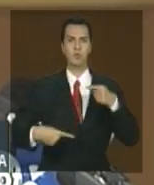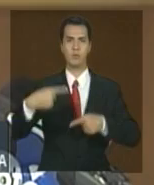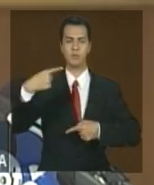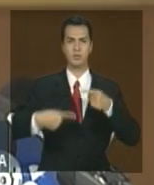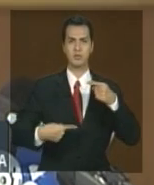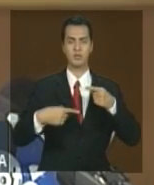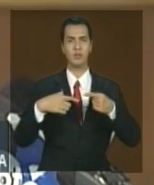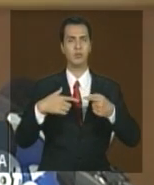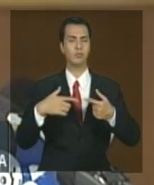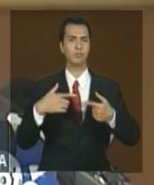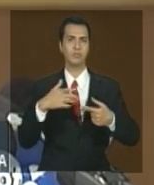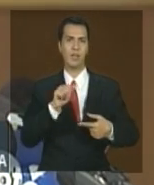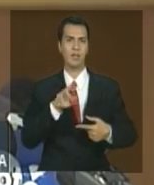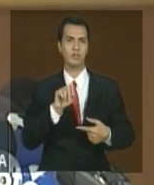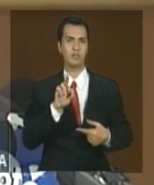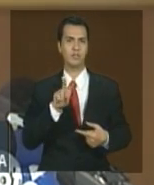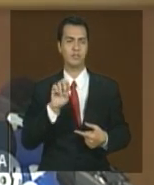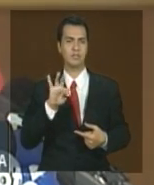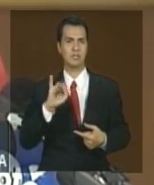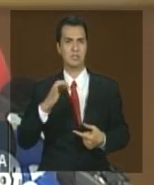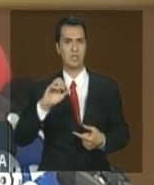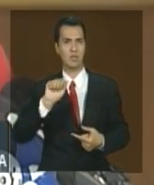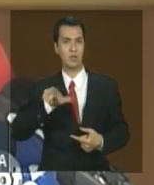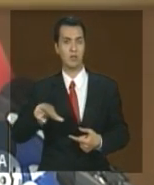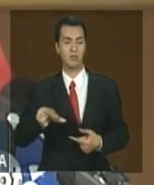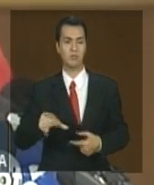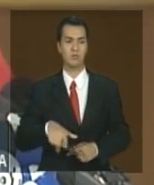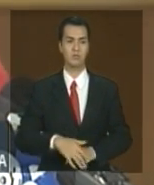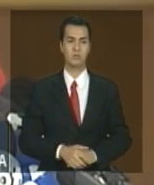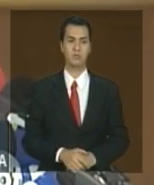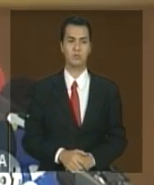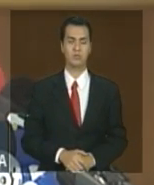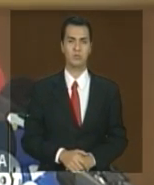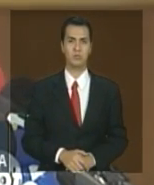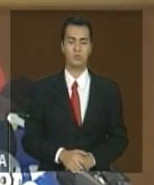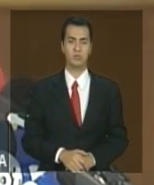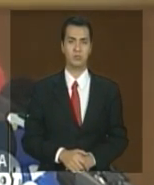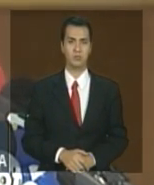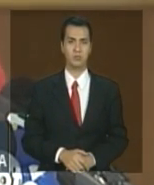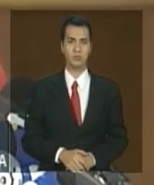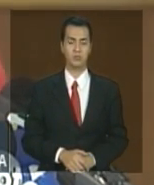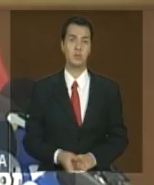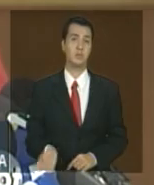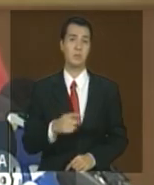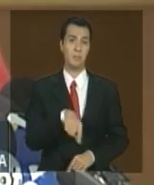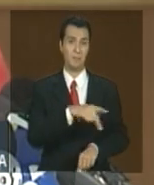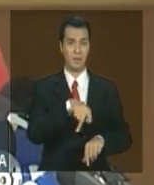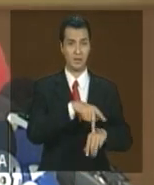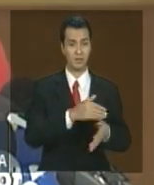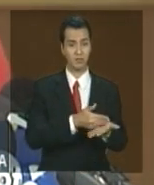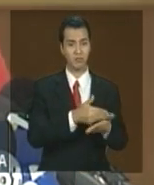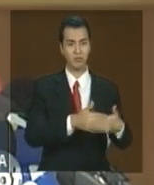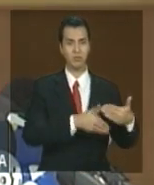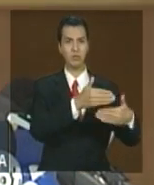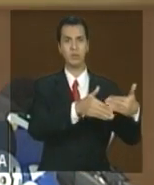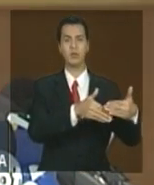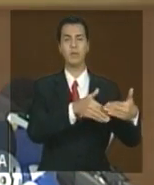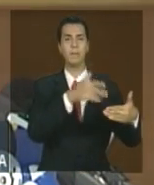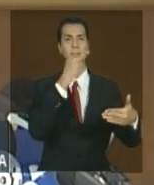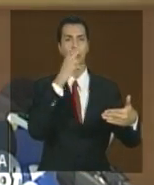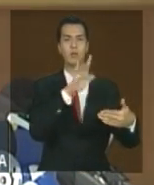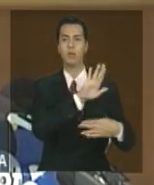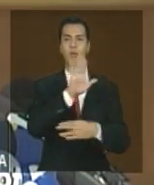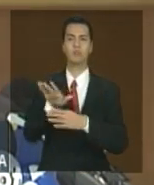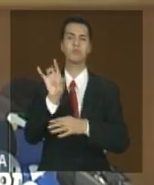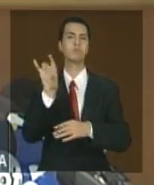que beneficia em detrimento dos países emergentes, que beneficia os países